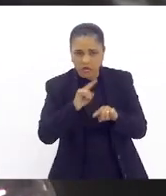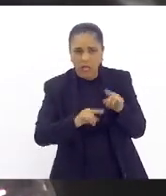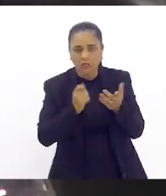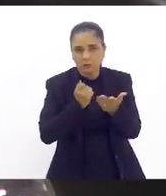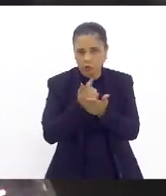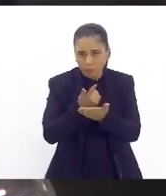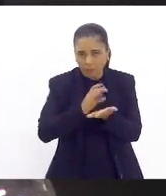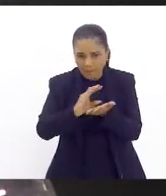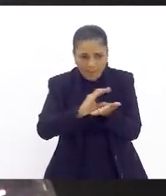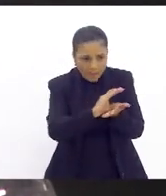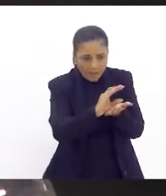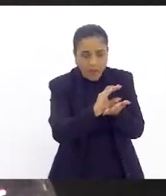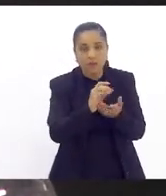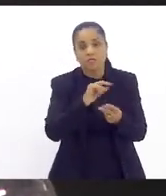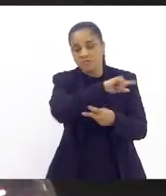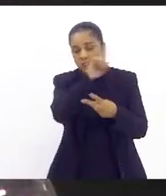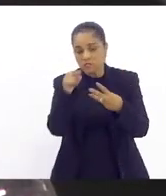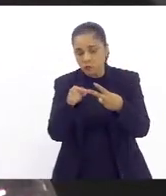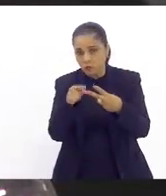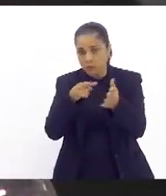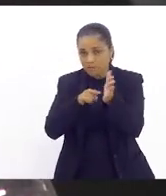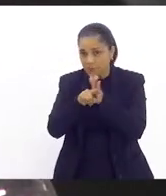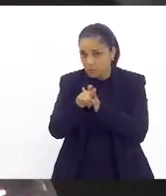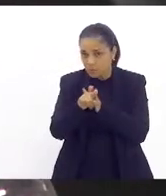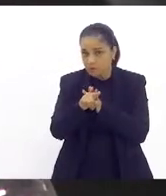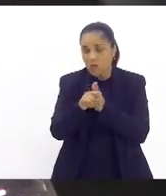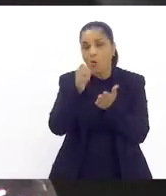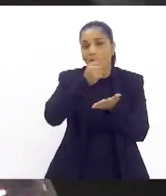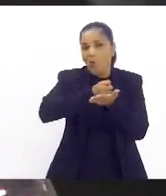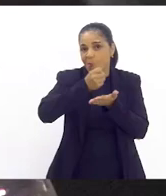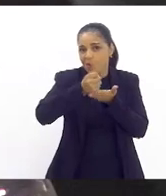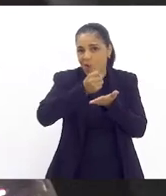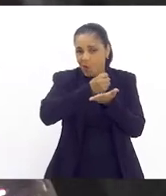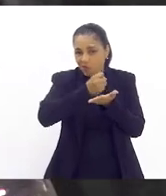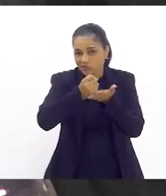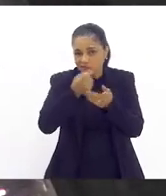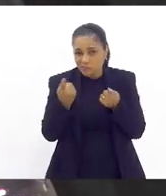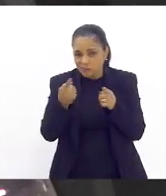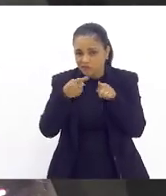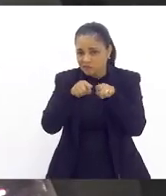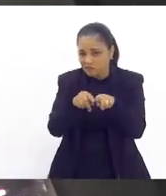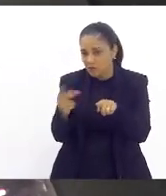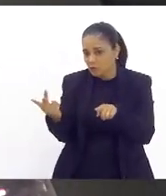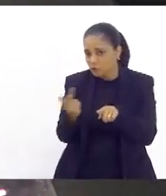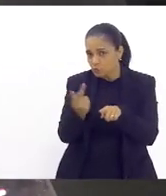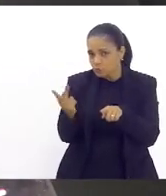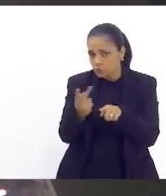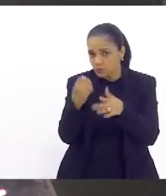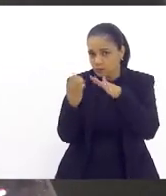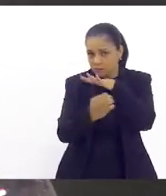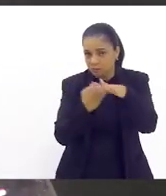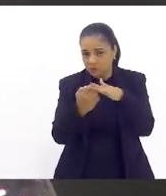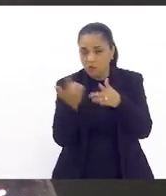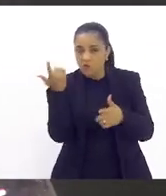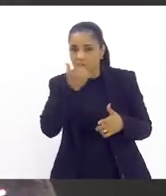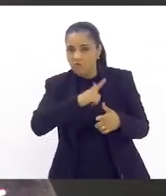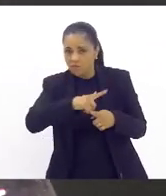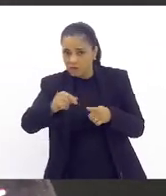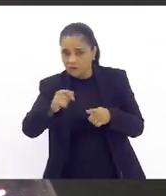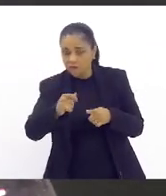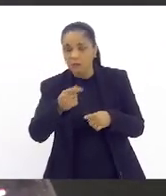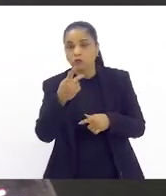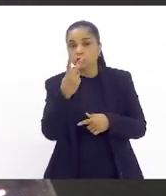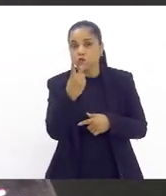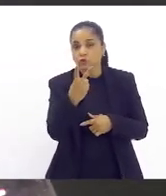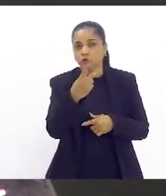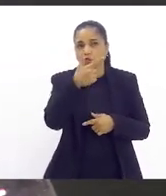pergunta a segunda pergunta é a seguinte o contrato de concessão das duas empresas vence em 2026 pelo contrato